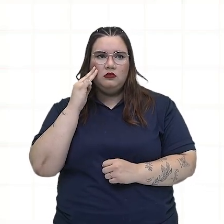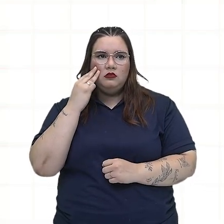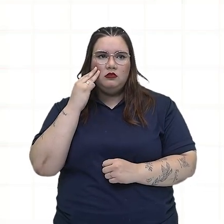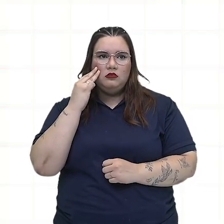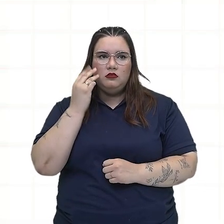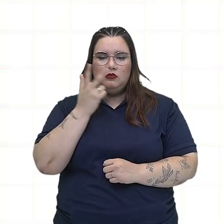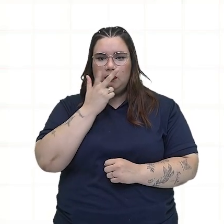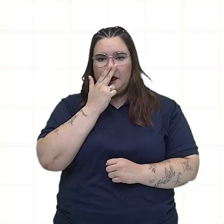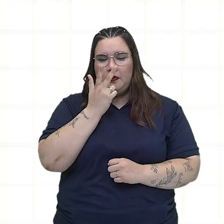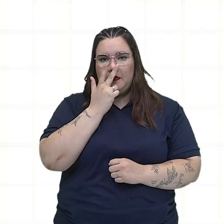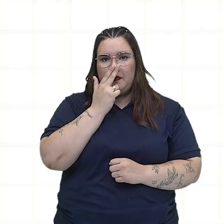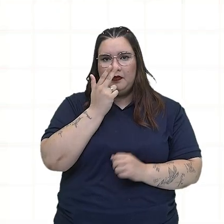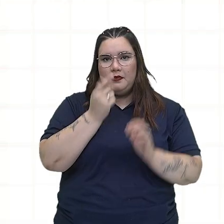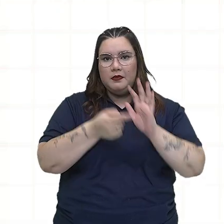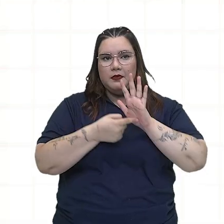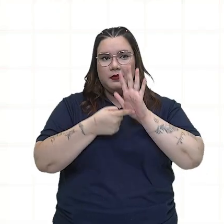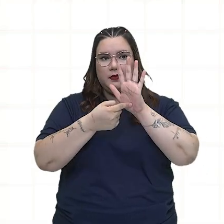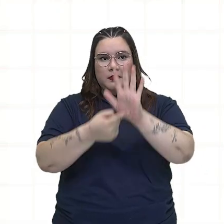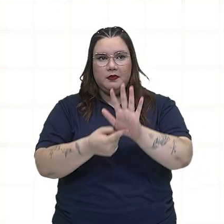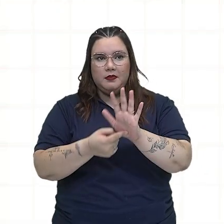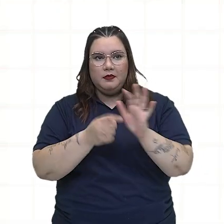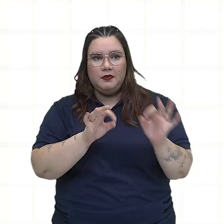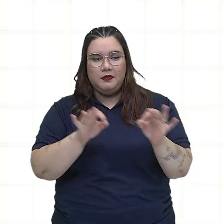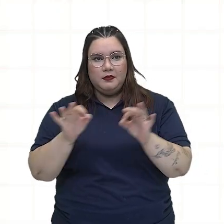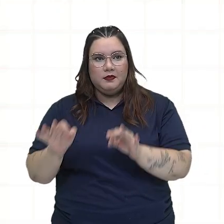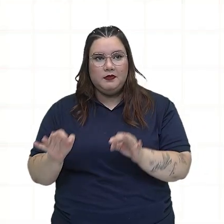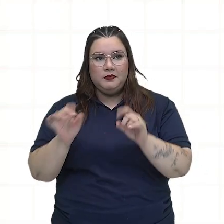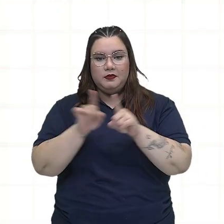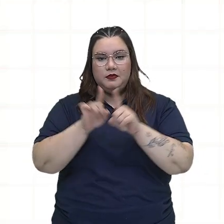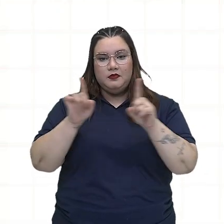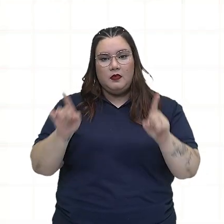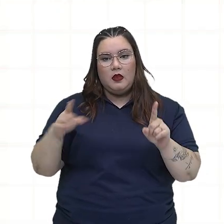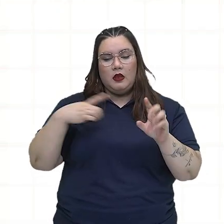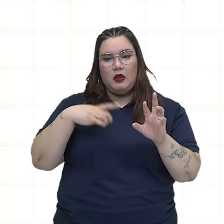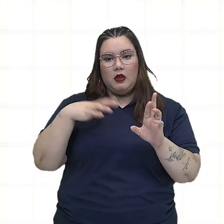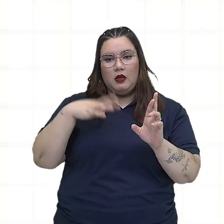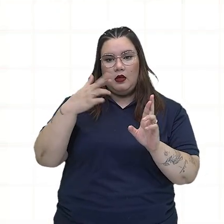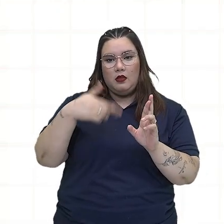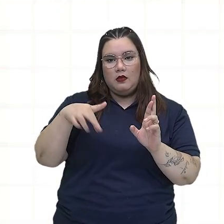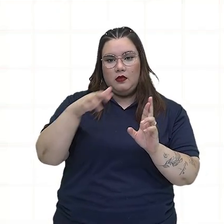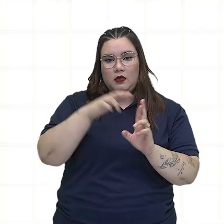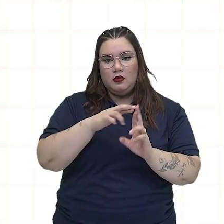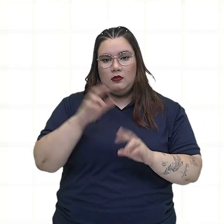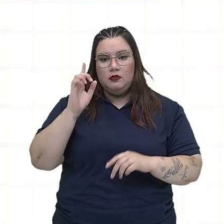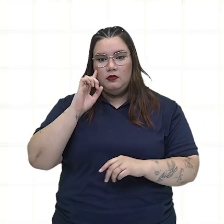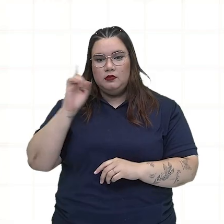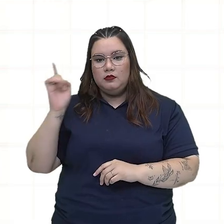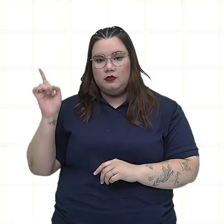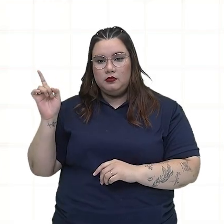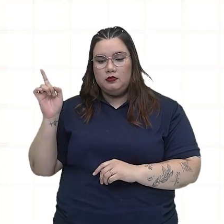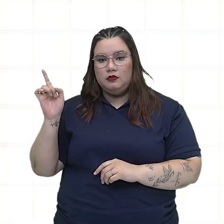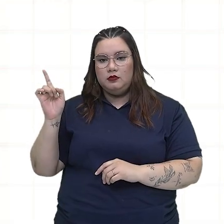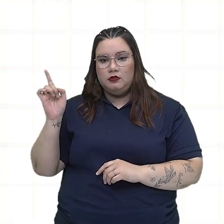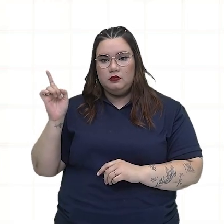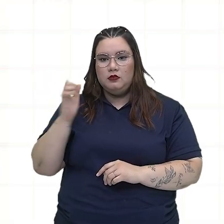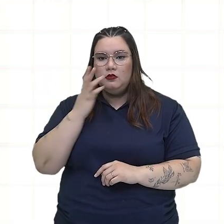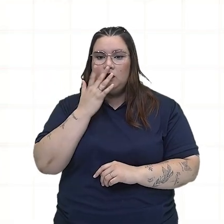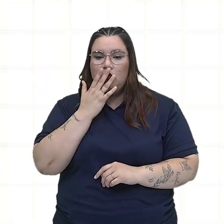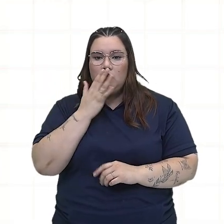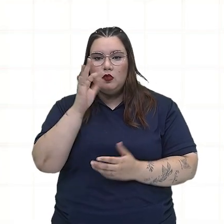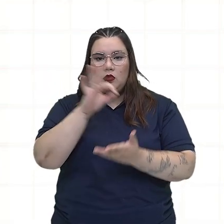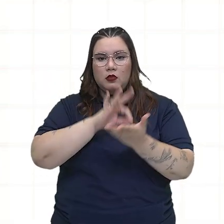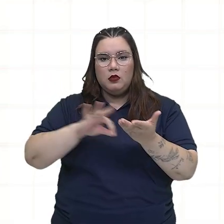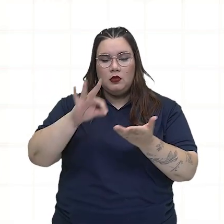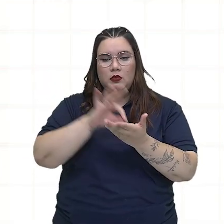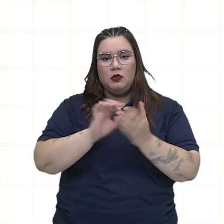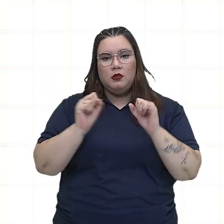um pouco rosa, né? Não sei como aparece para vocês aí, mas corresponde a essa parte aqui, que está com essa